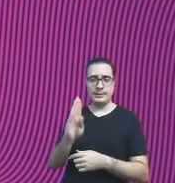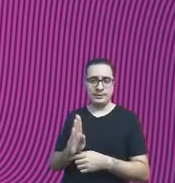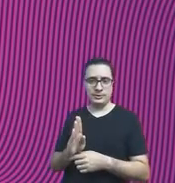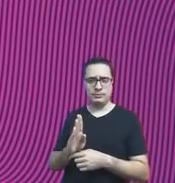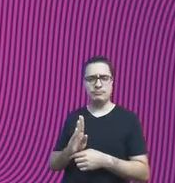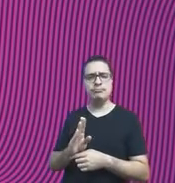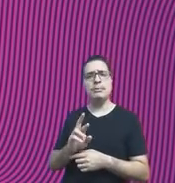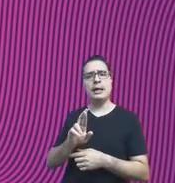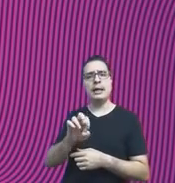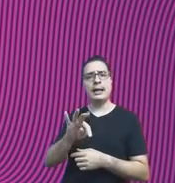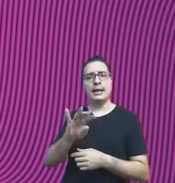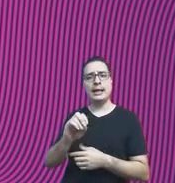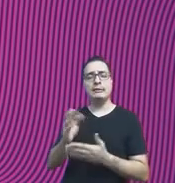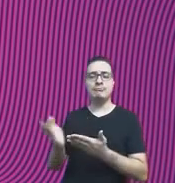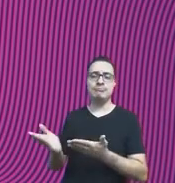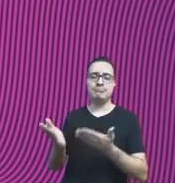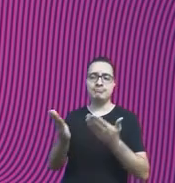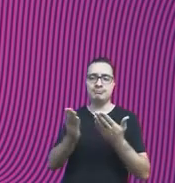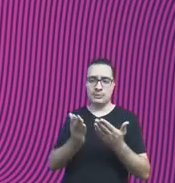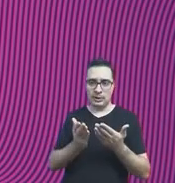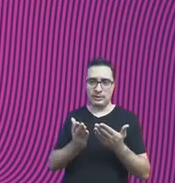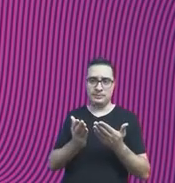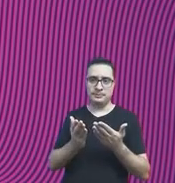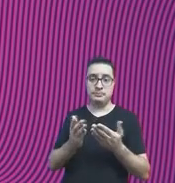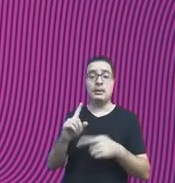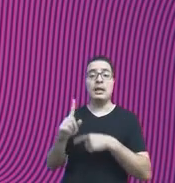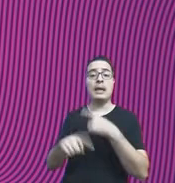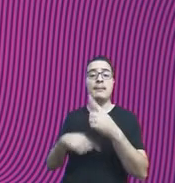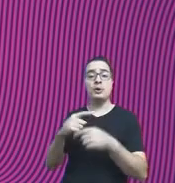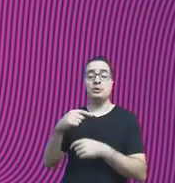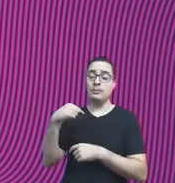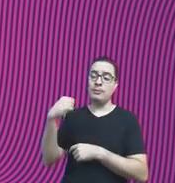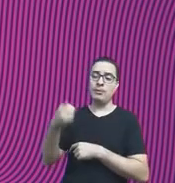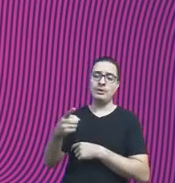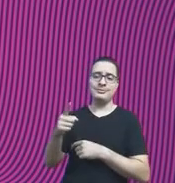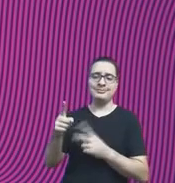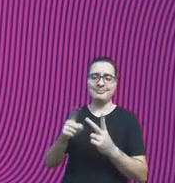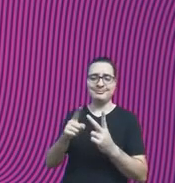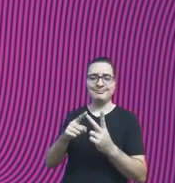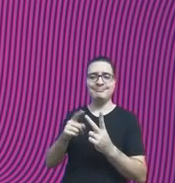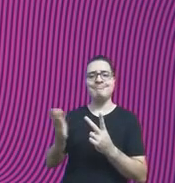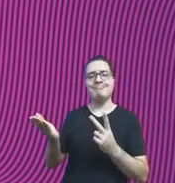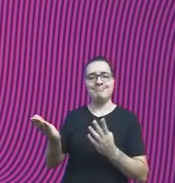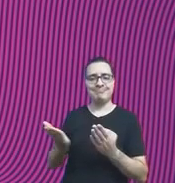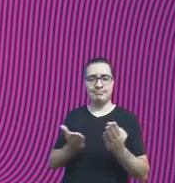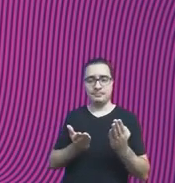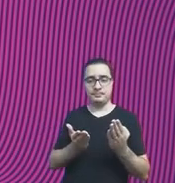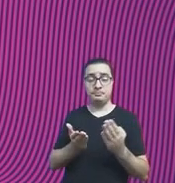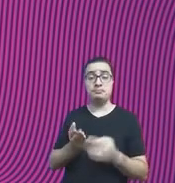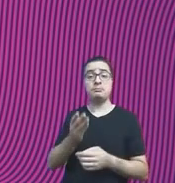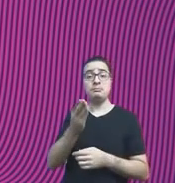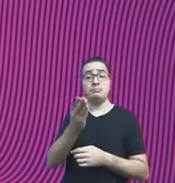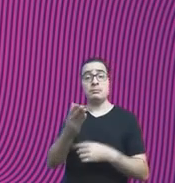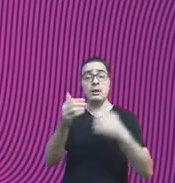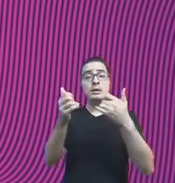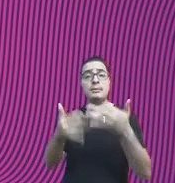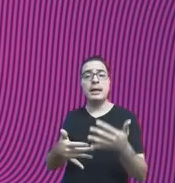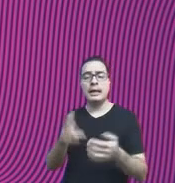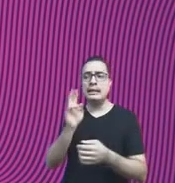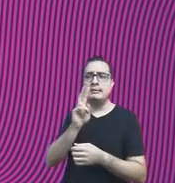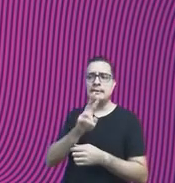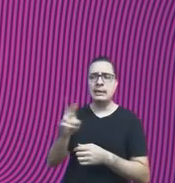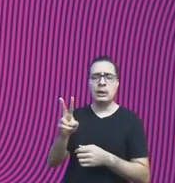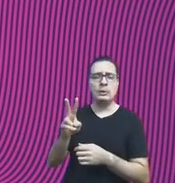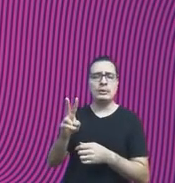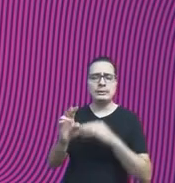para você, e depois eu vou introduzir o nosso próximo convidado, né? E o Renato vai falar hoje da visão das operadoras,